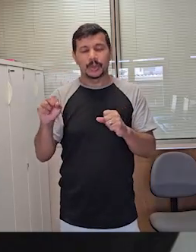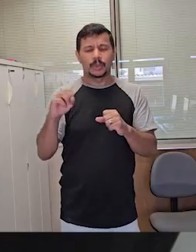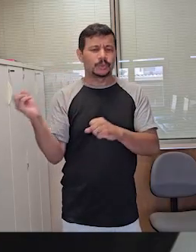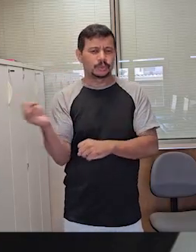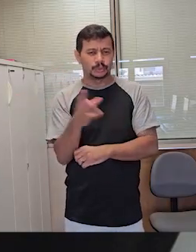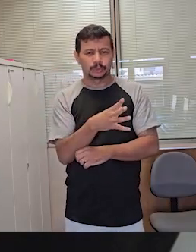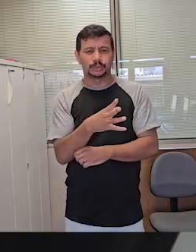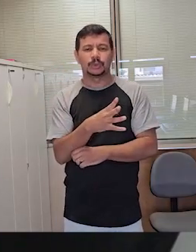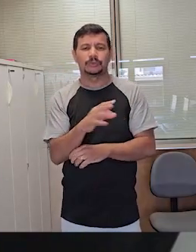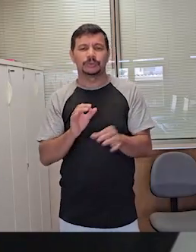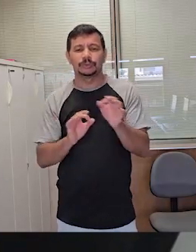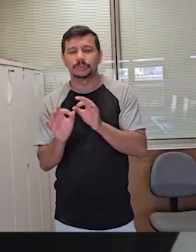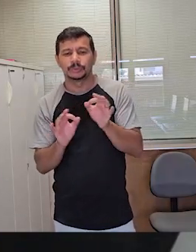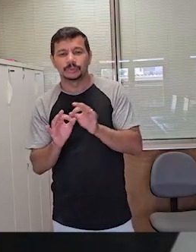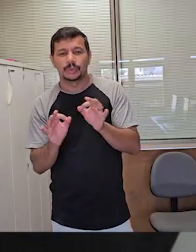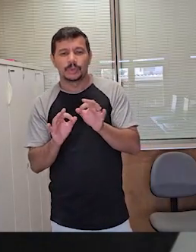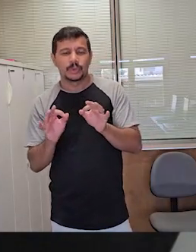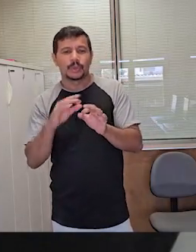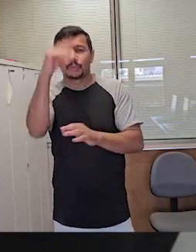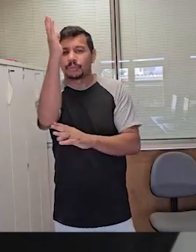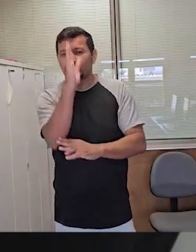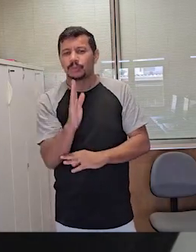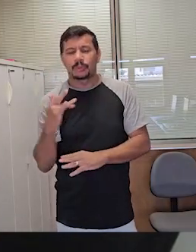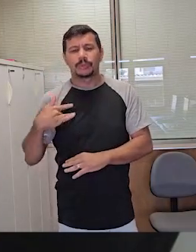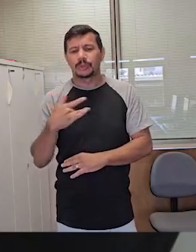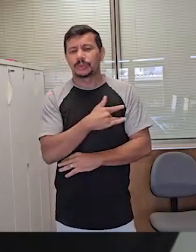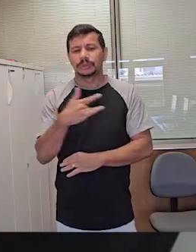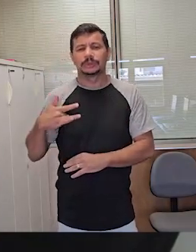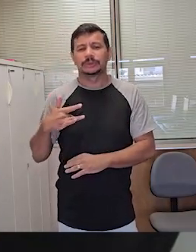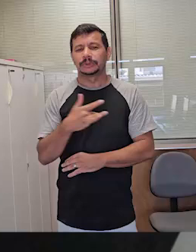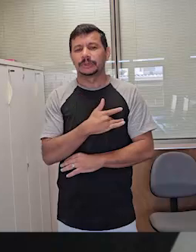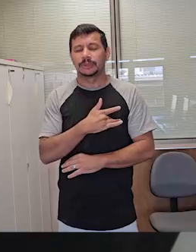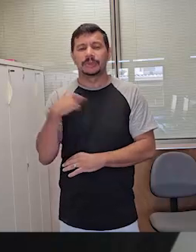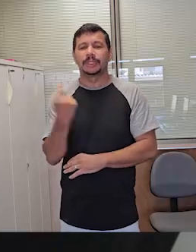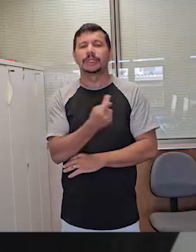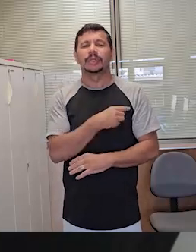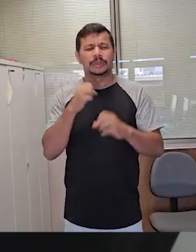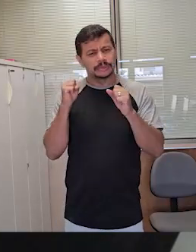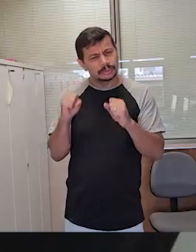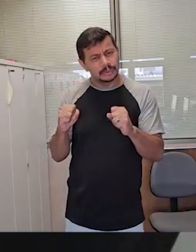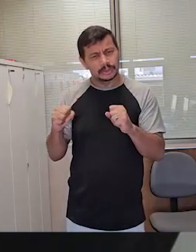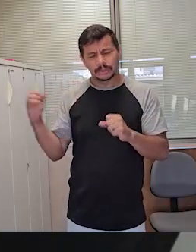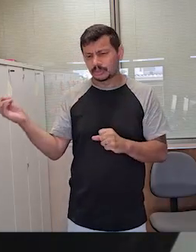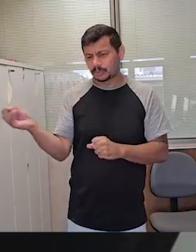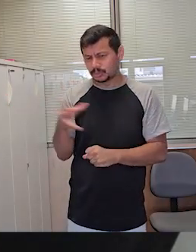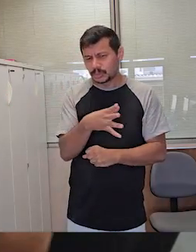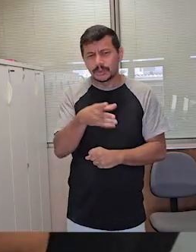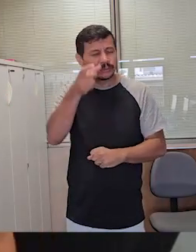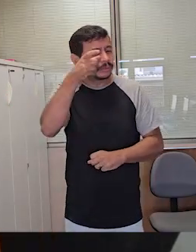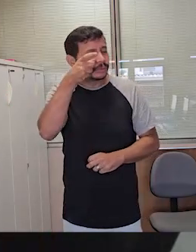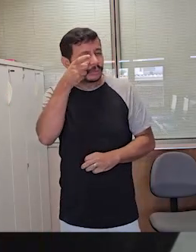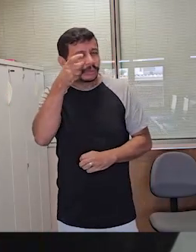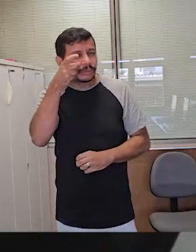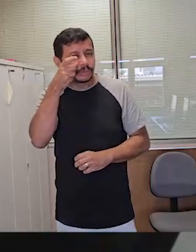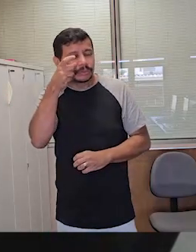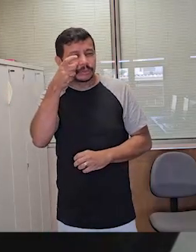novo norte para a RENAST, né? Para a Rede Nacional de Saúde, para que também possa referendar com um novo